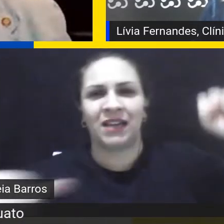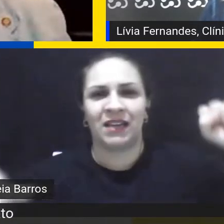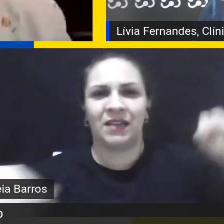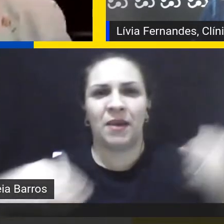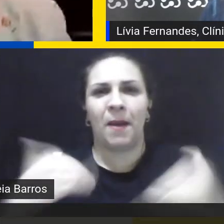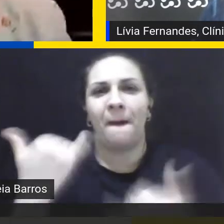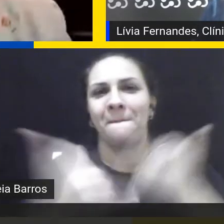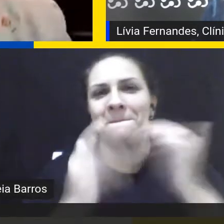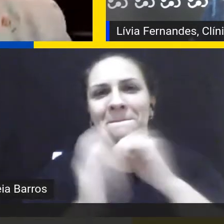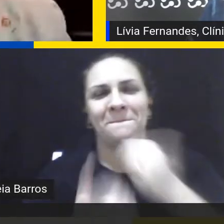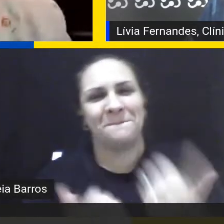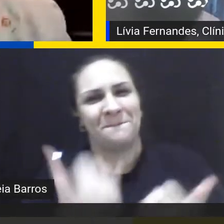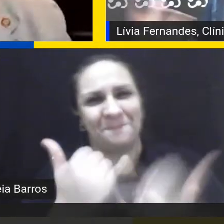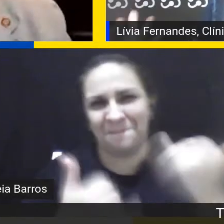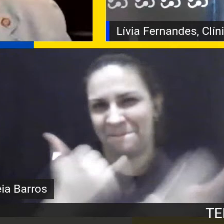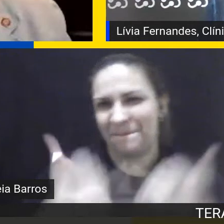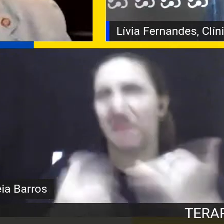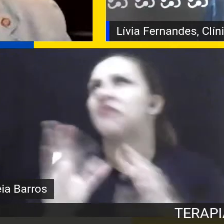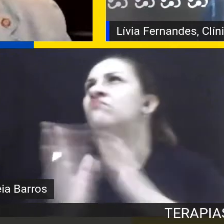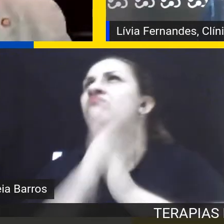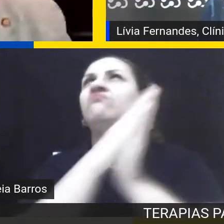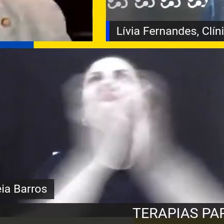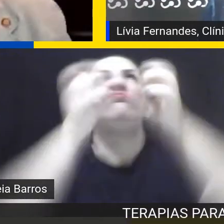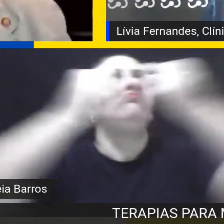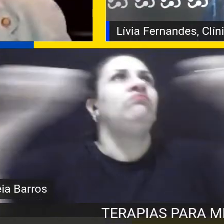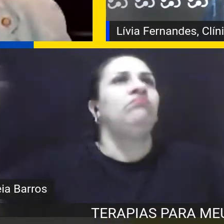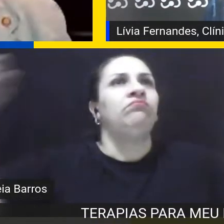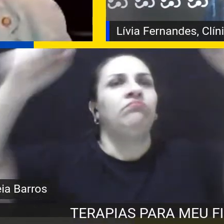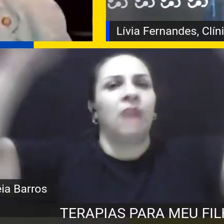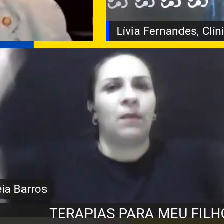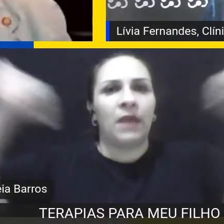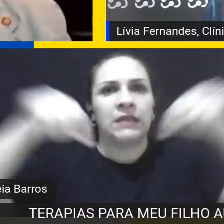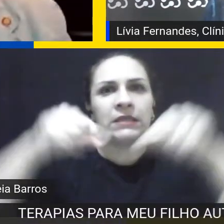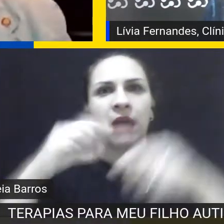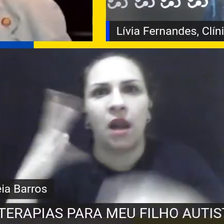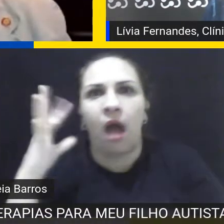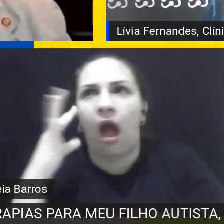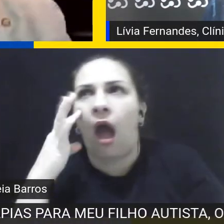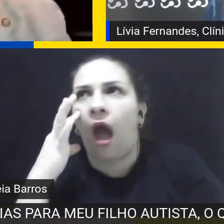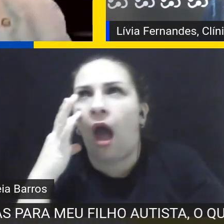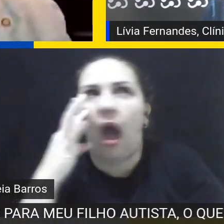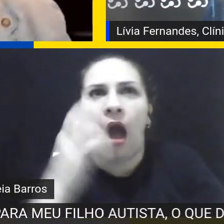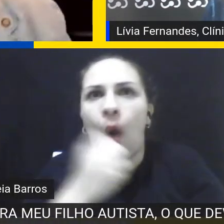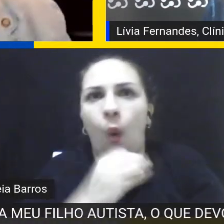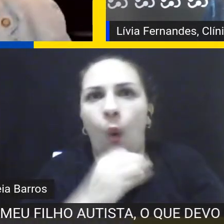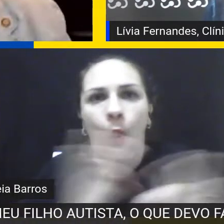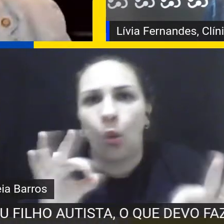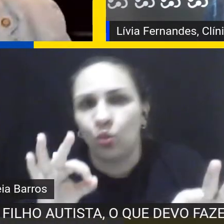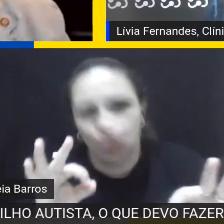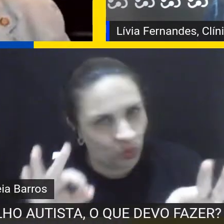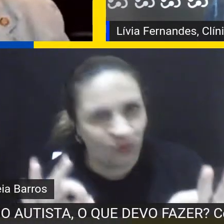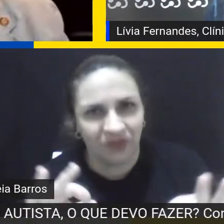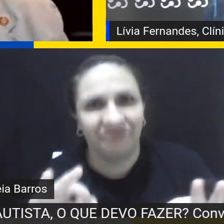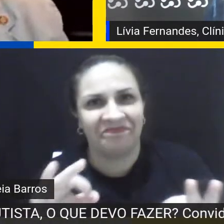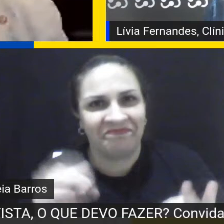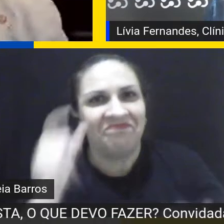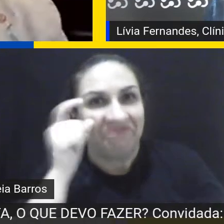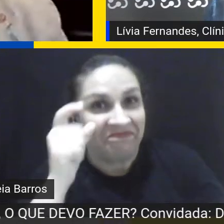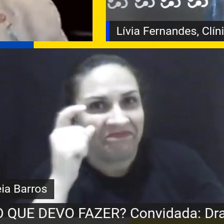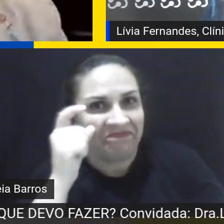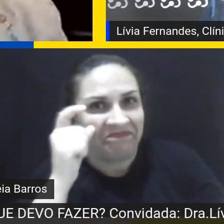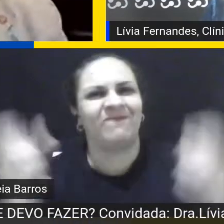parquinho. Ela é uma sala com muito atrativo, né? Então, ela é uma sala onde a gente tem que fazer